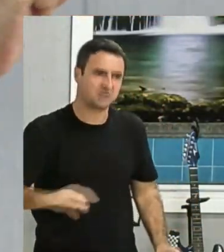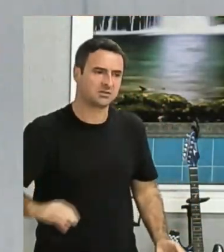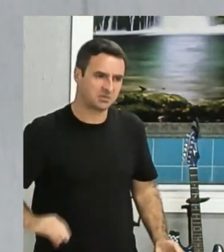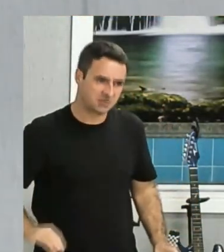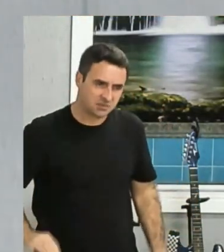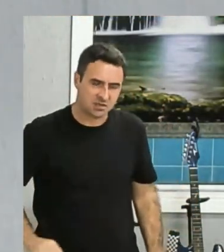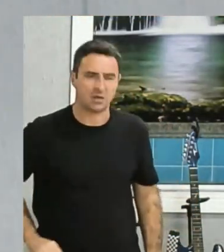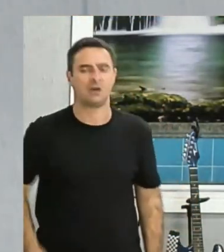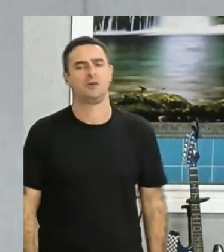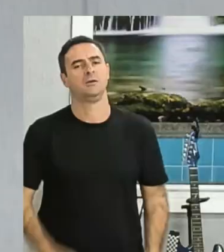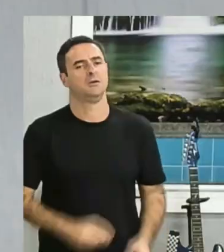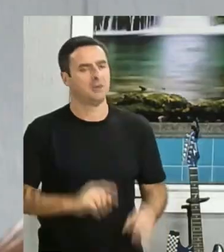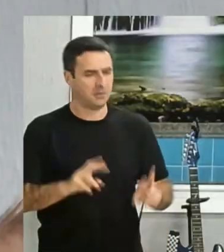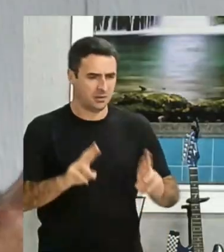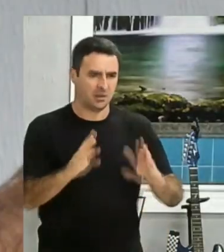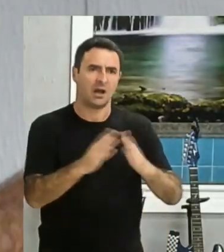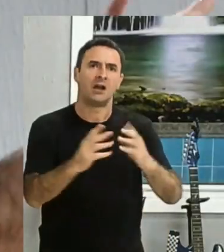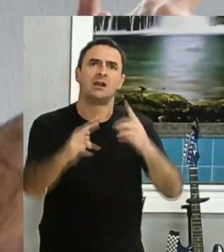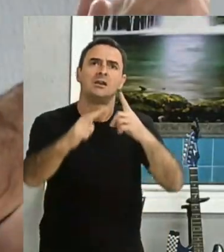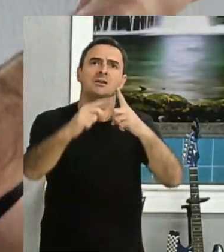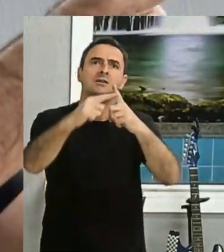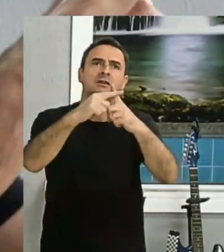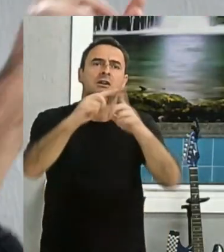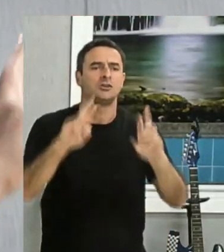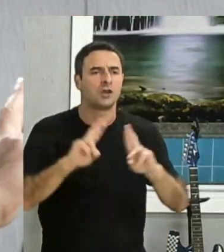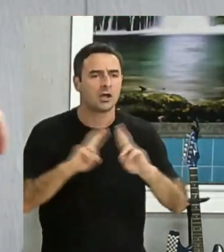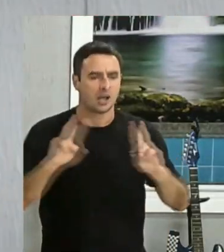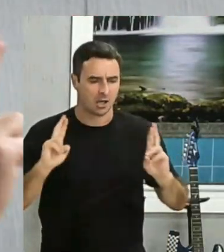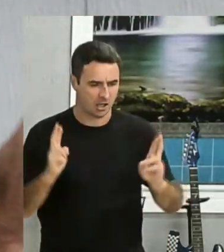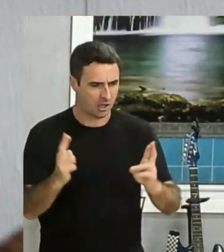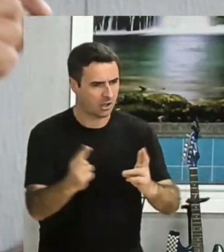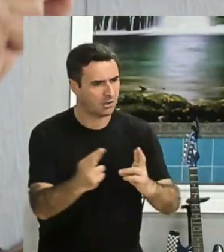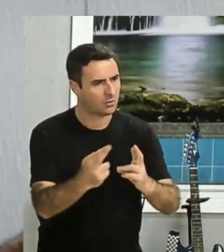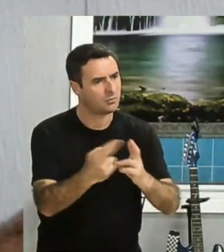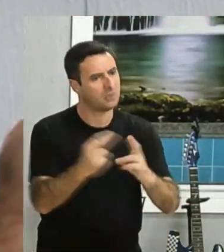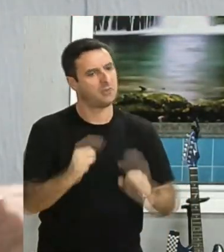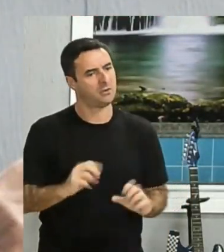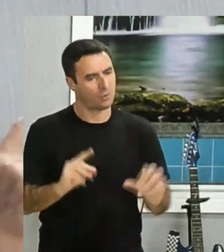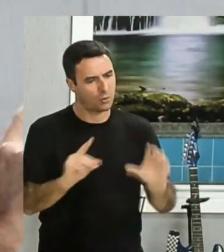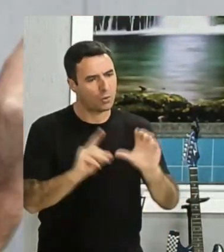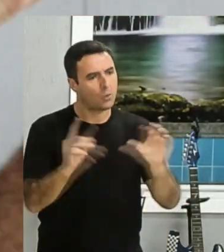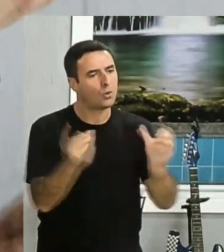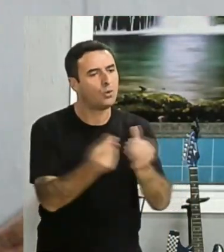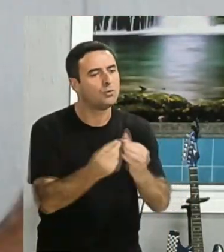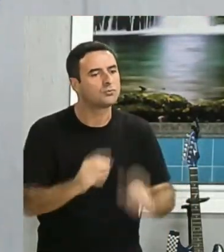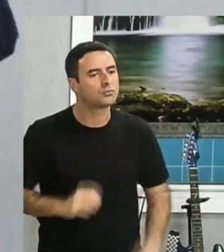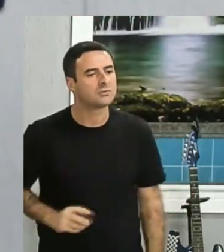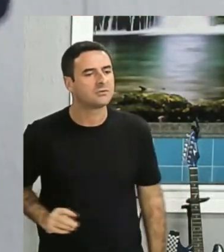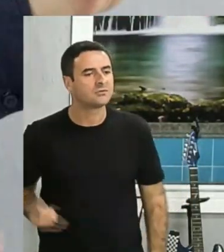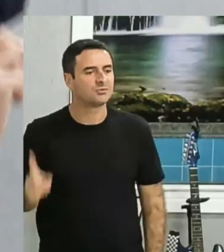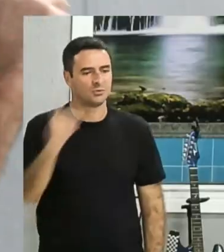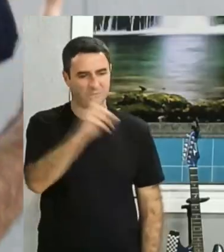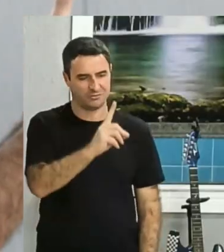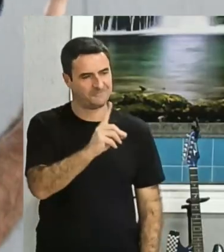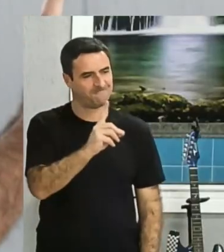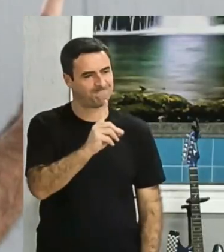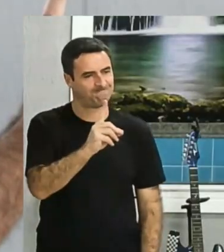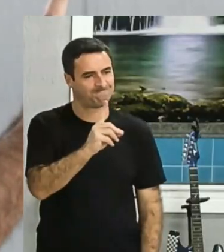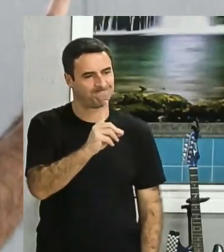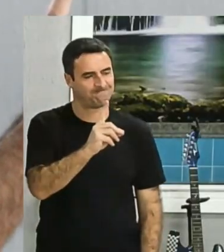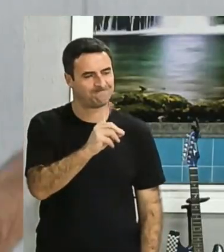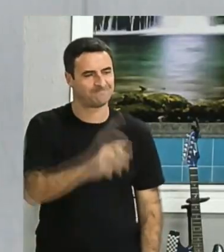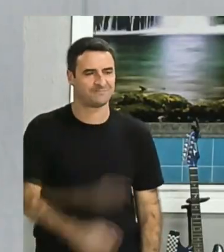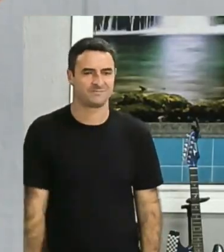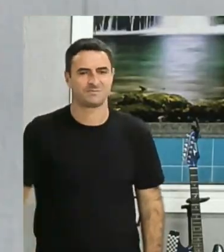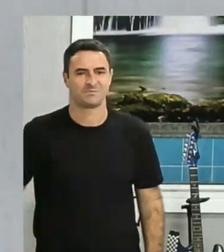cristã, desde o primeiro século, a igreja se reúne no domingo, não por causa